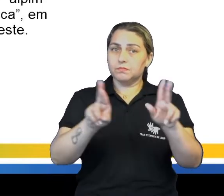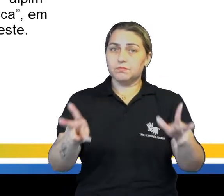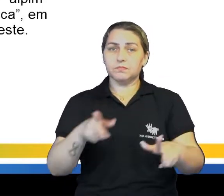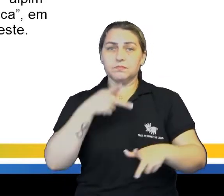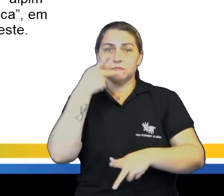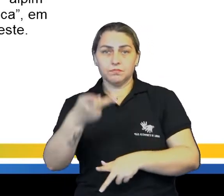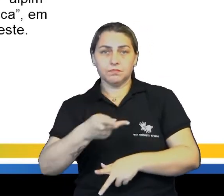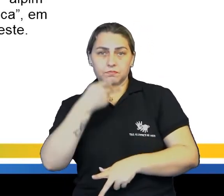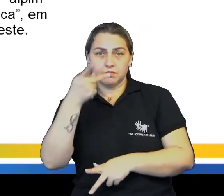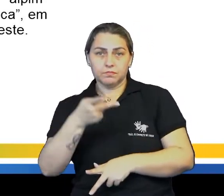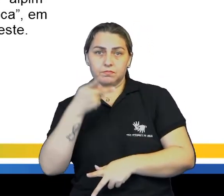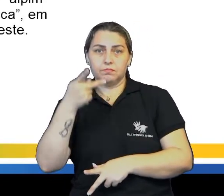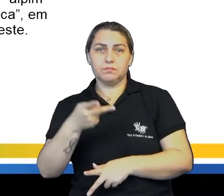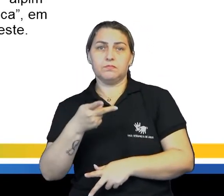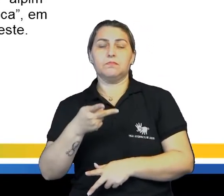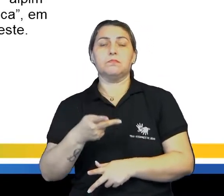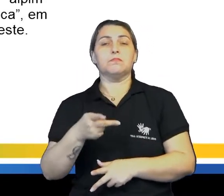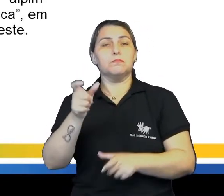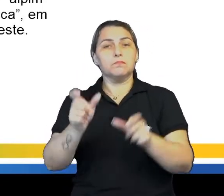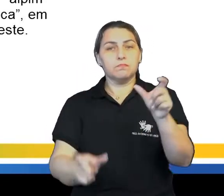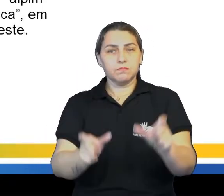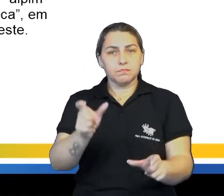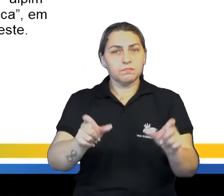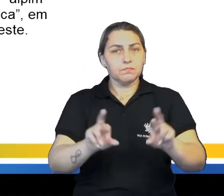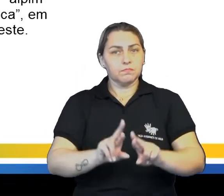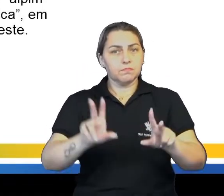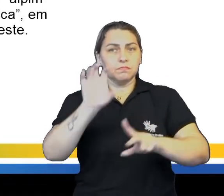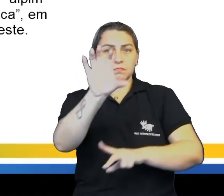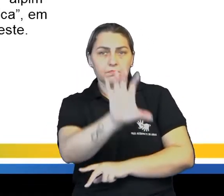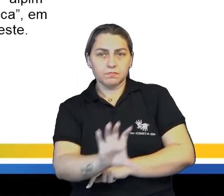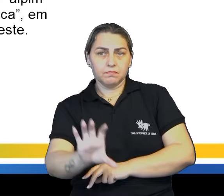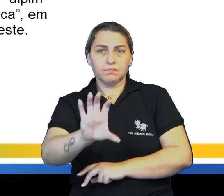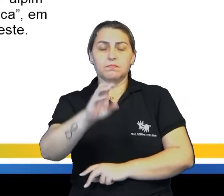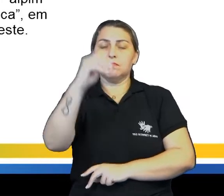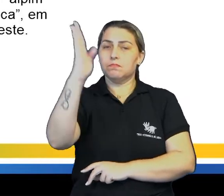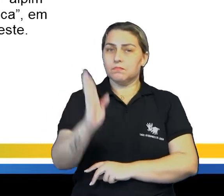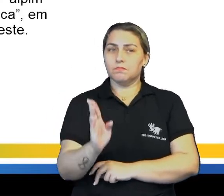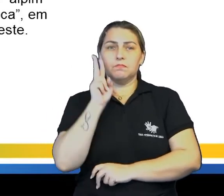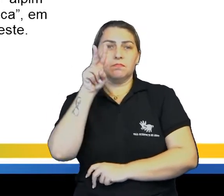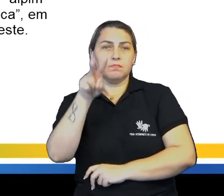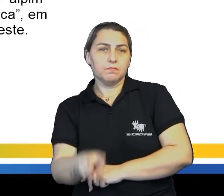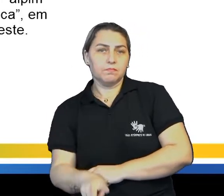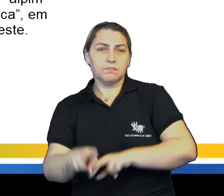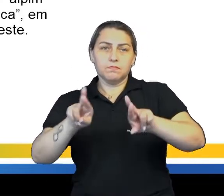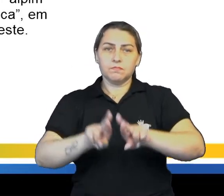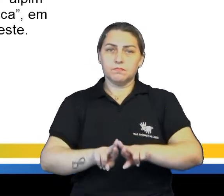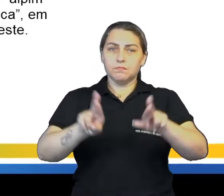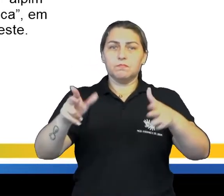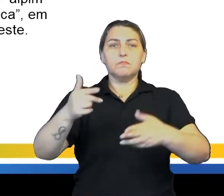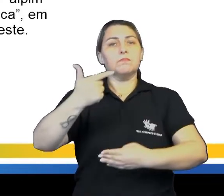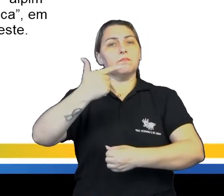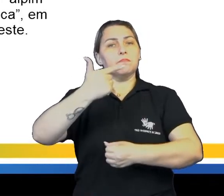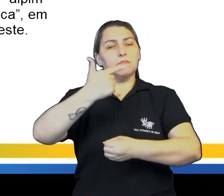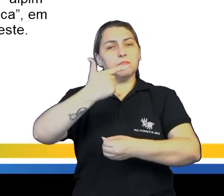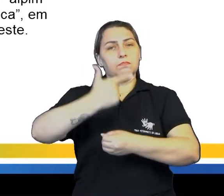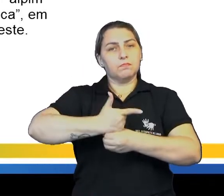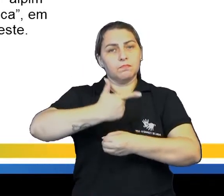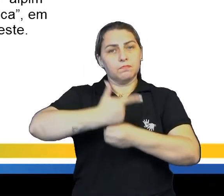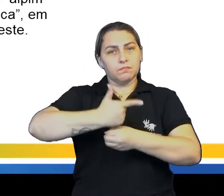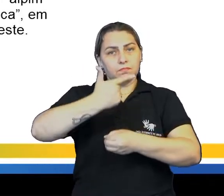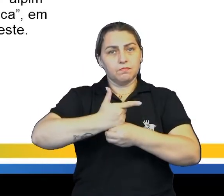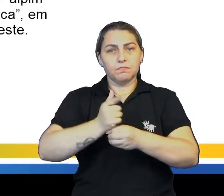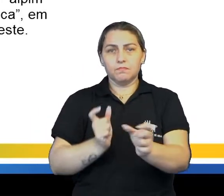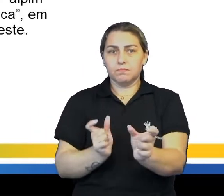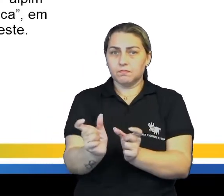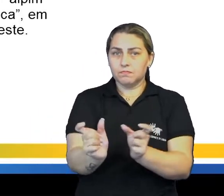as que demonstram a diferença entre as falas dos habitantes de diferentes regiões. No Brasil, vemos diferença de léxico, ou seja,